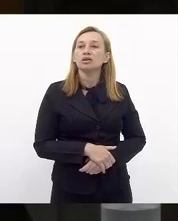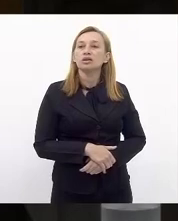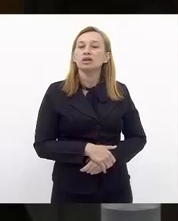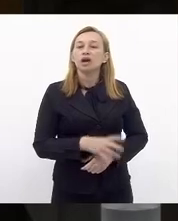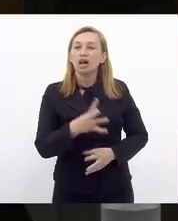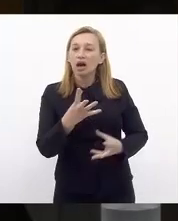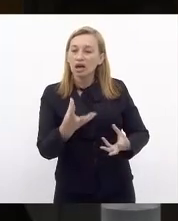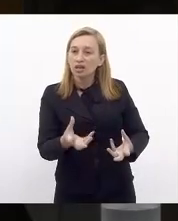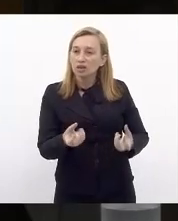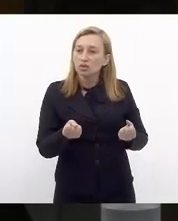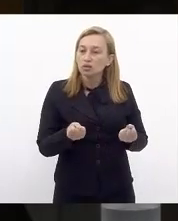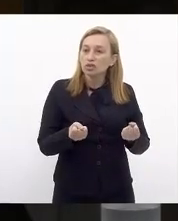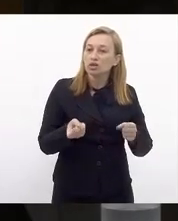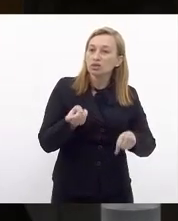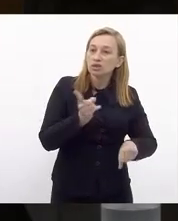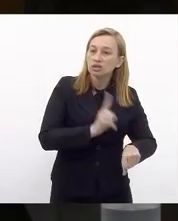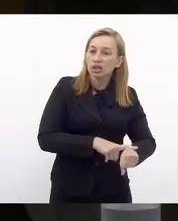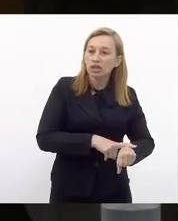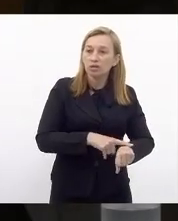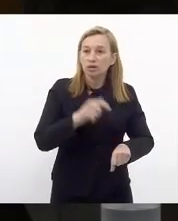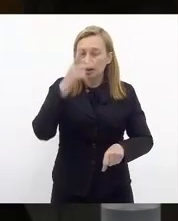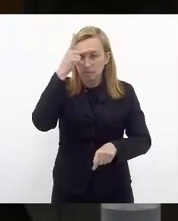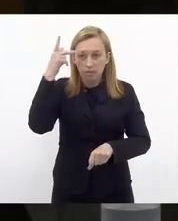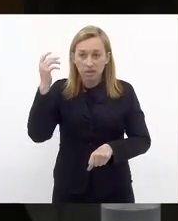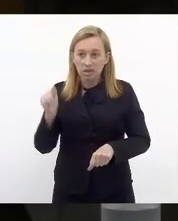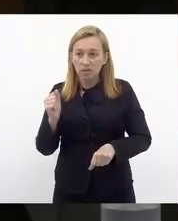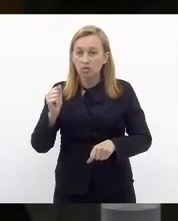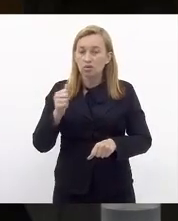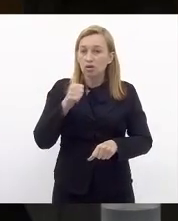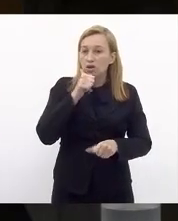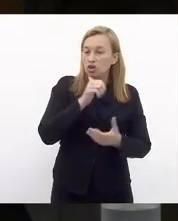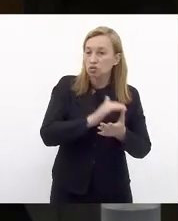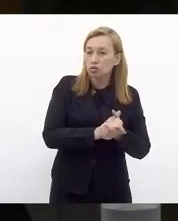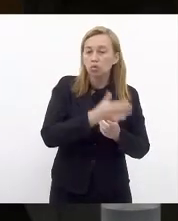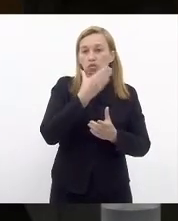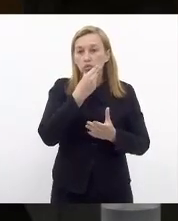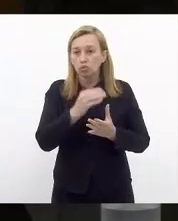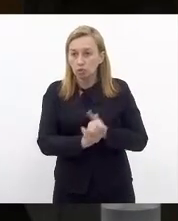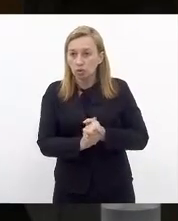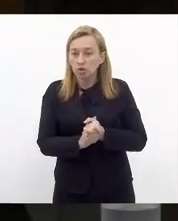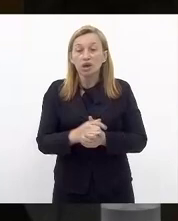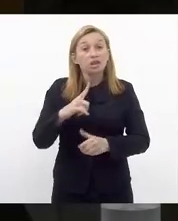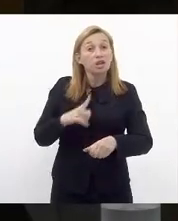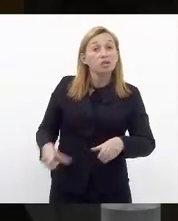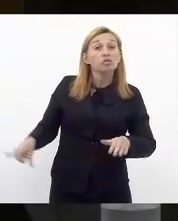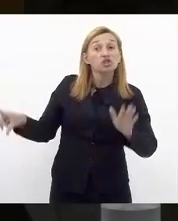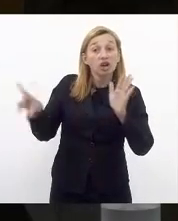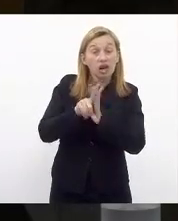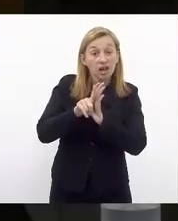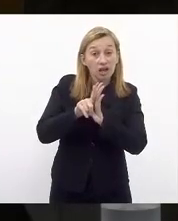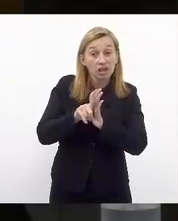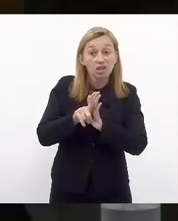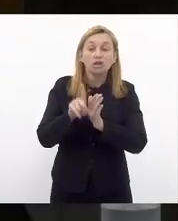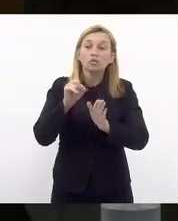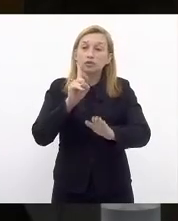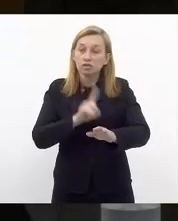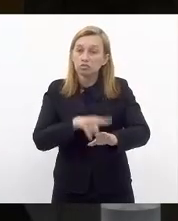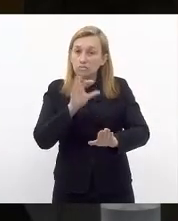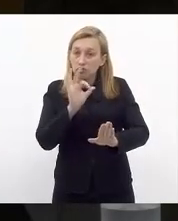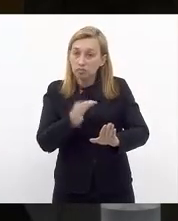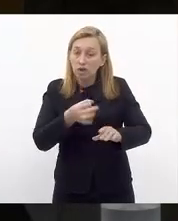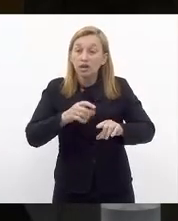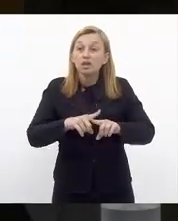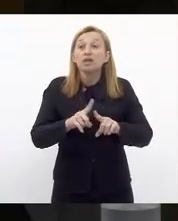adoção de temporalidade do direito atenção para cônjuge ou companheiro porque nós temos na lei o critério de temporalidade